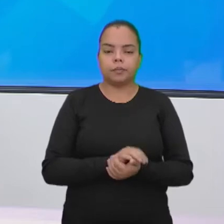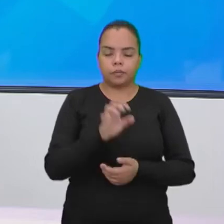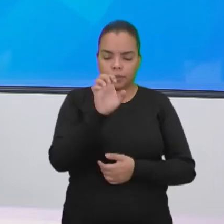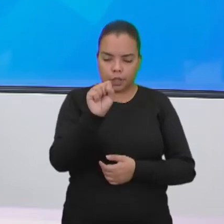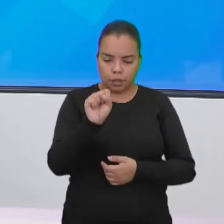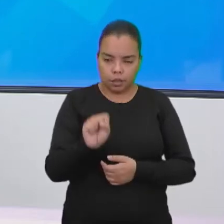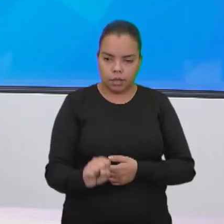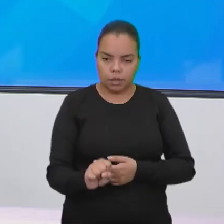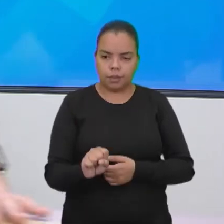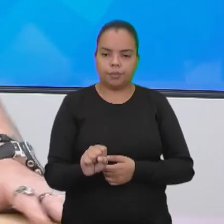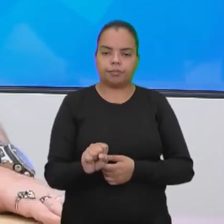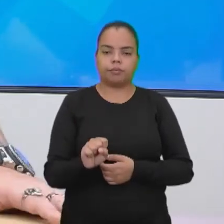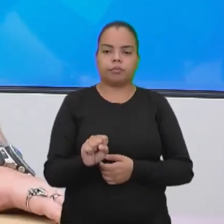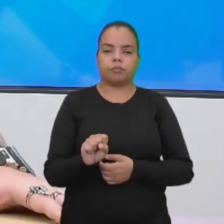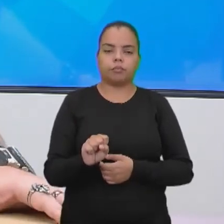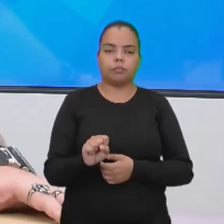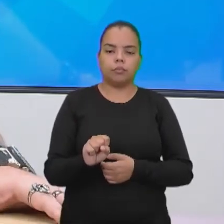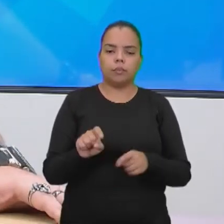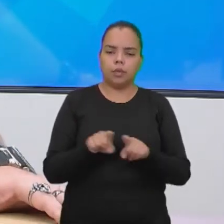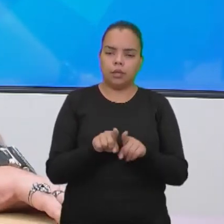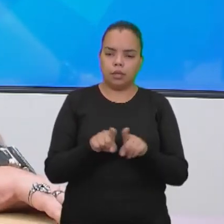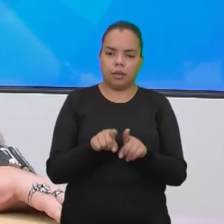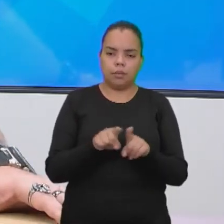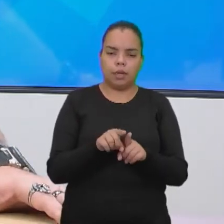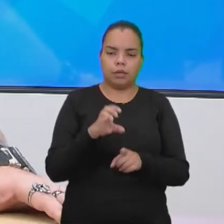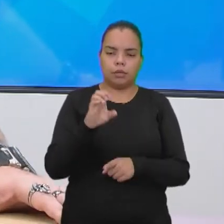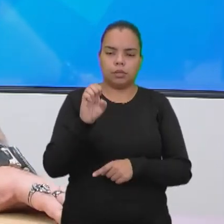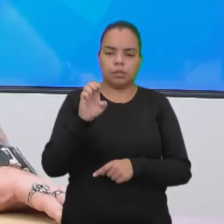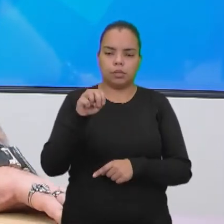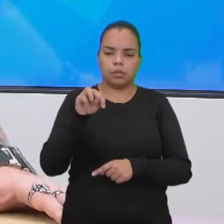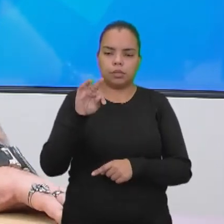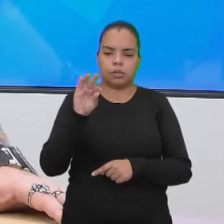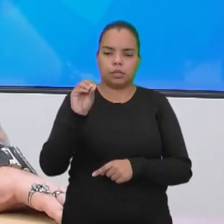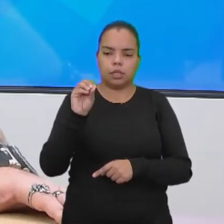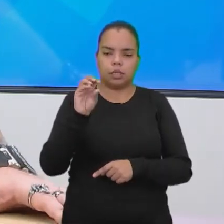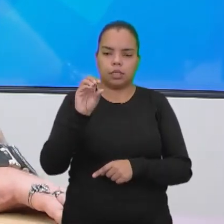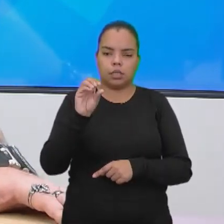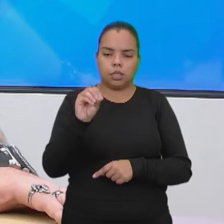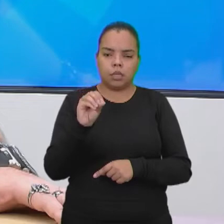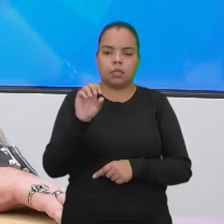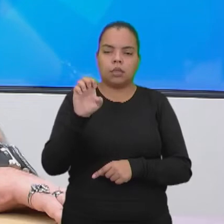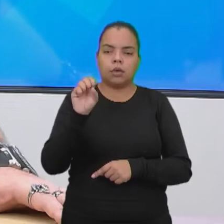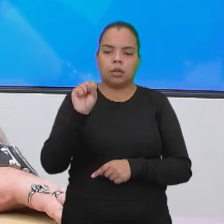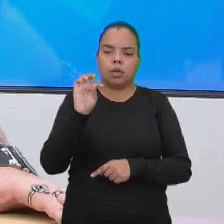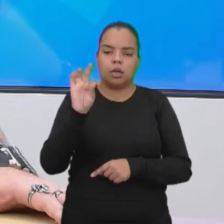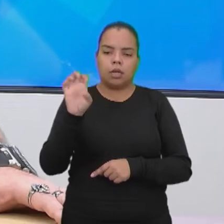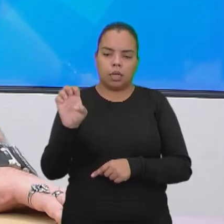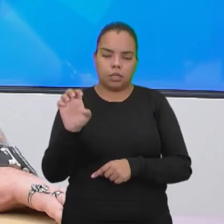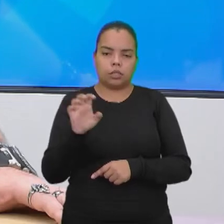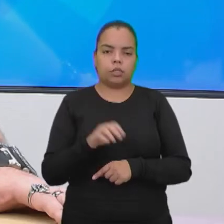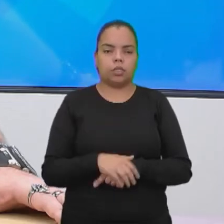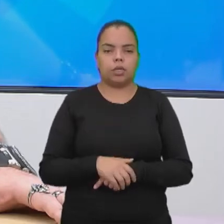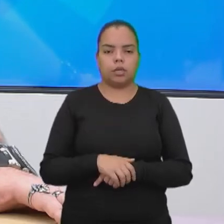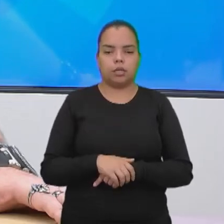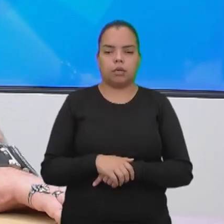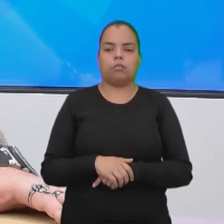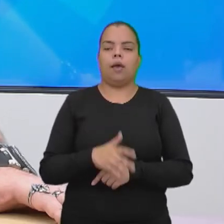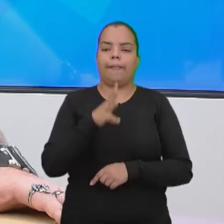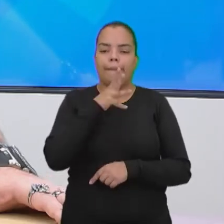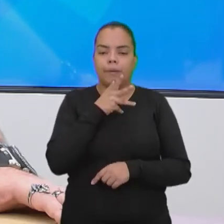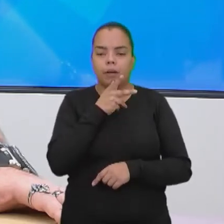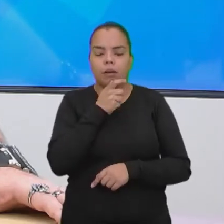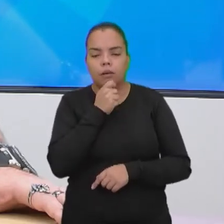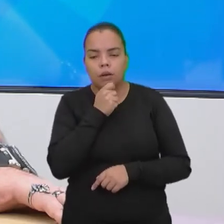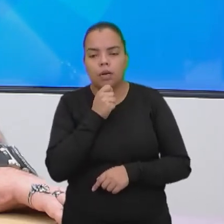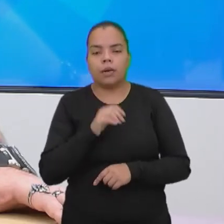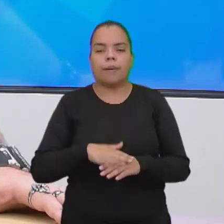partes de alguns estados, que tem essa relação de diminuição aí, né, no crescimento daí da taxa de natalidade, né? E no